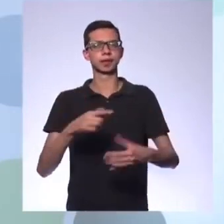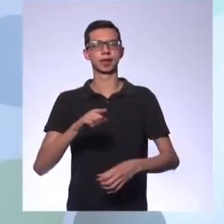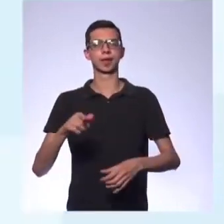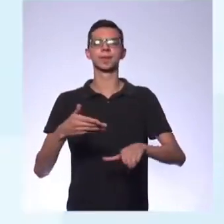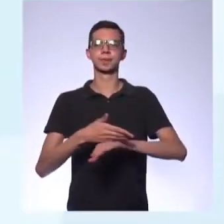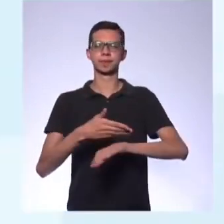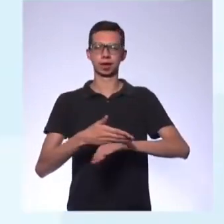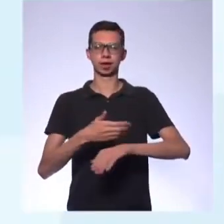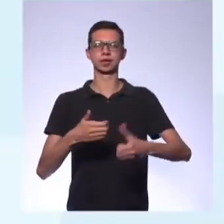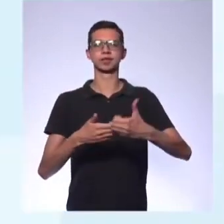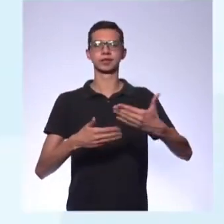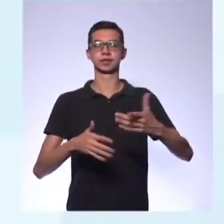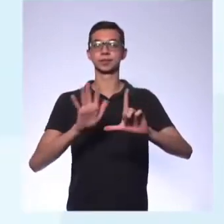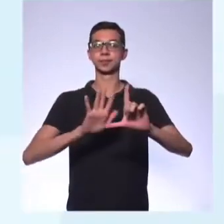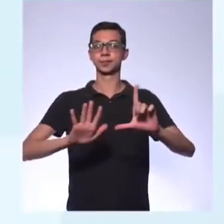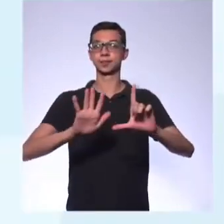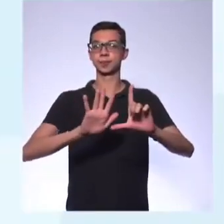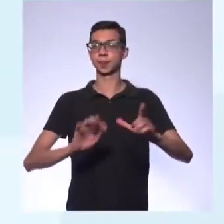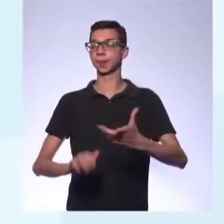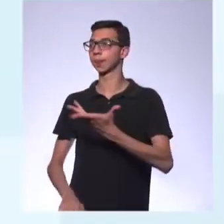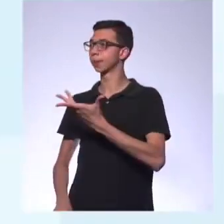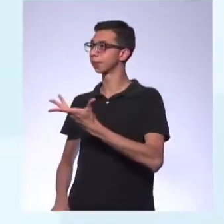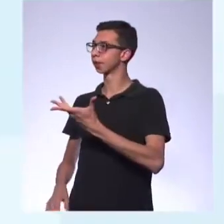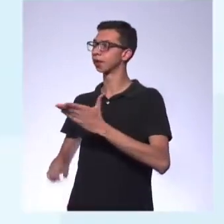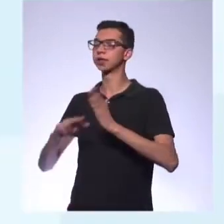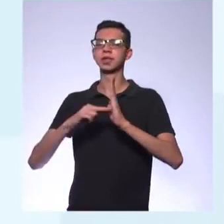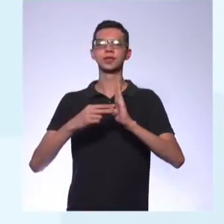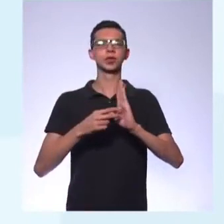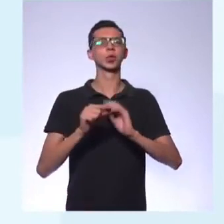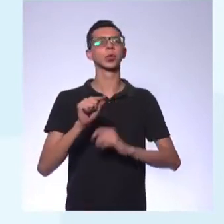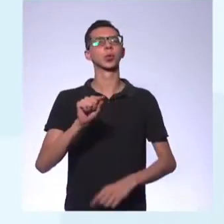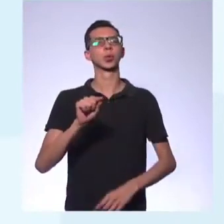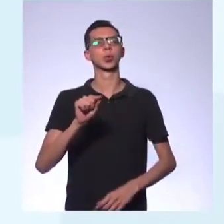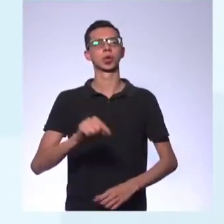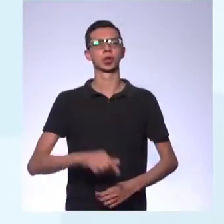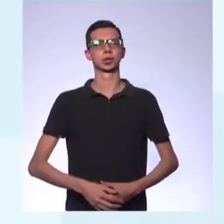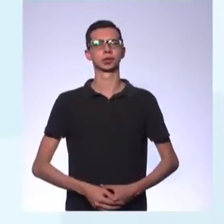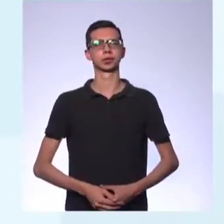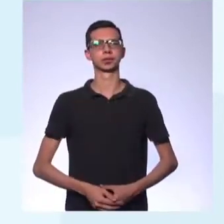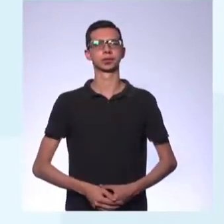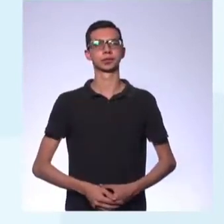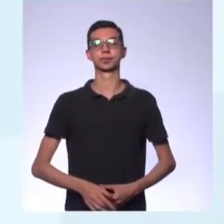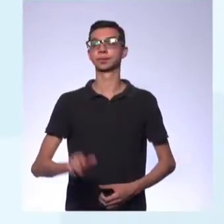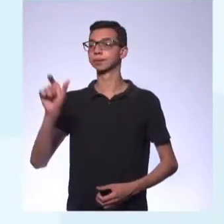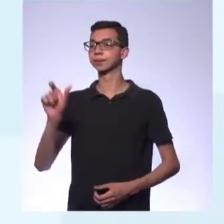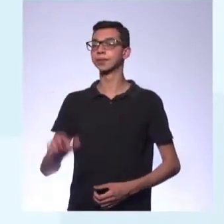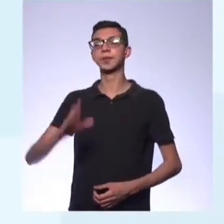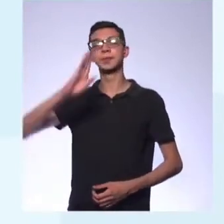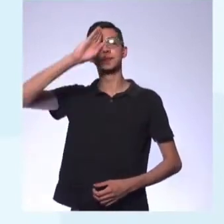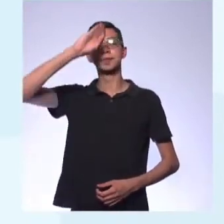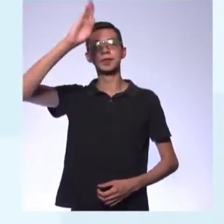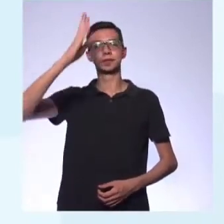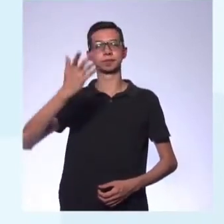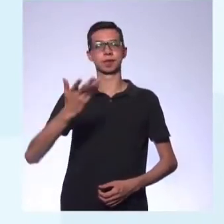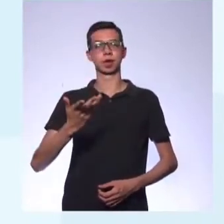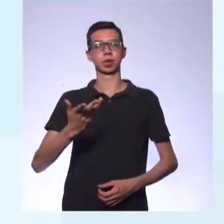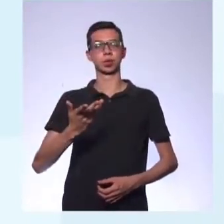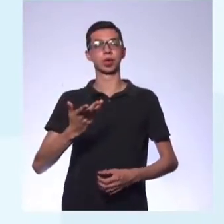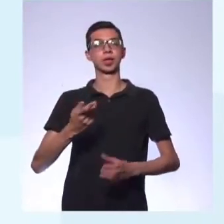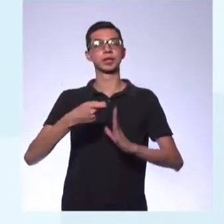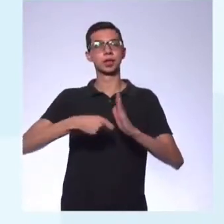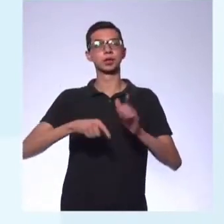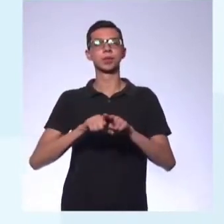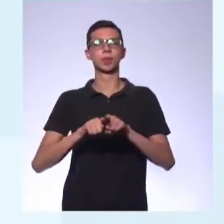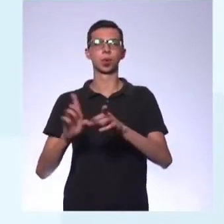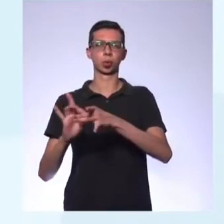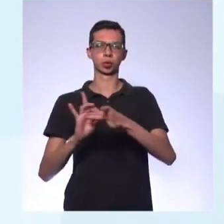está aqui na tela, olha só. O que significa ser personagem principal do texto e do contexto? Responda para nós, eu vou continuar falando